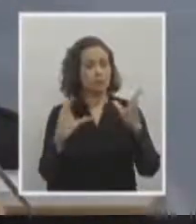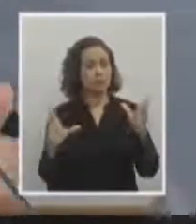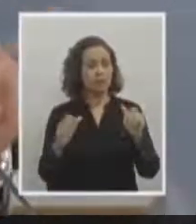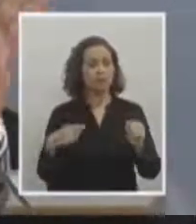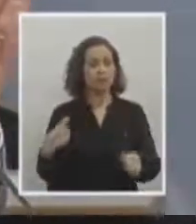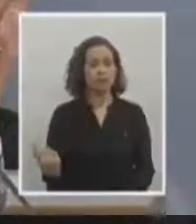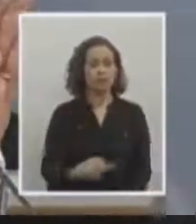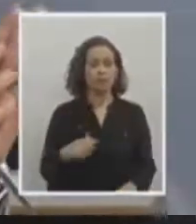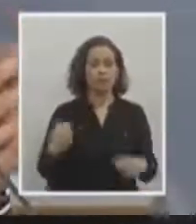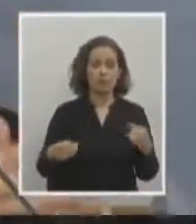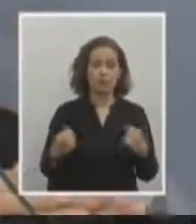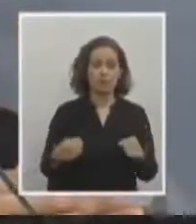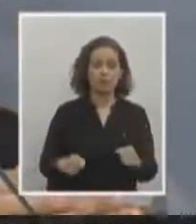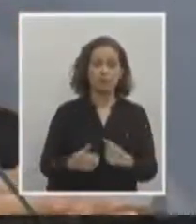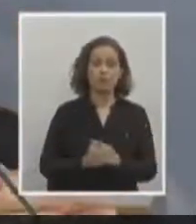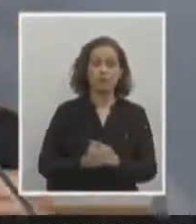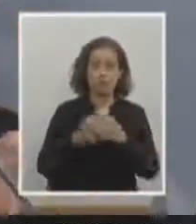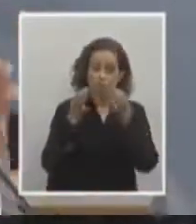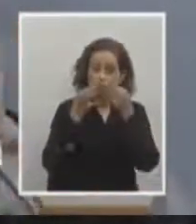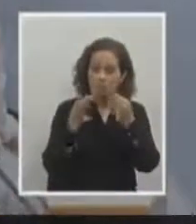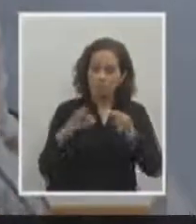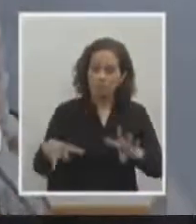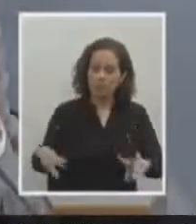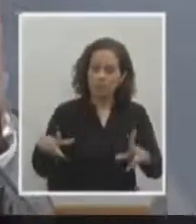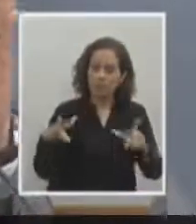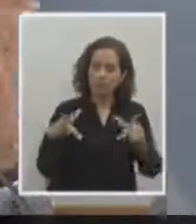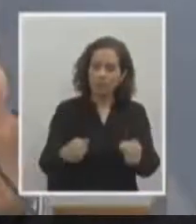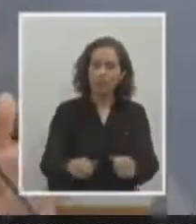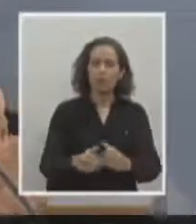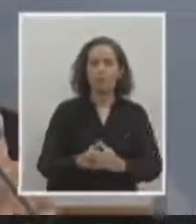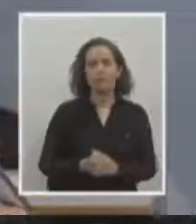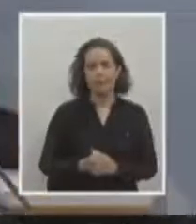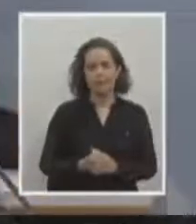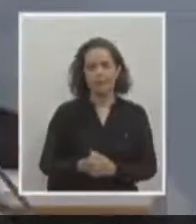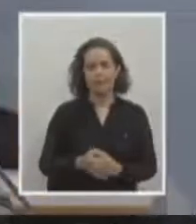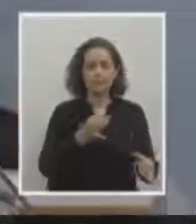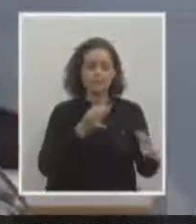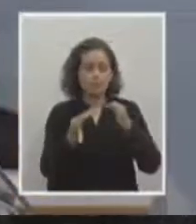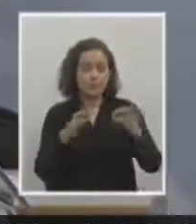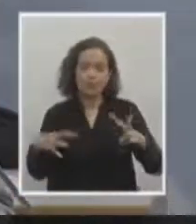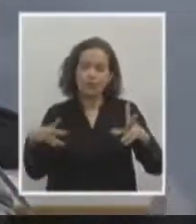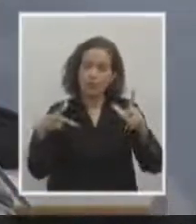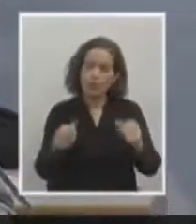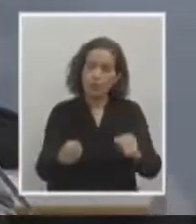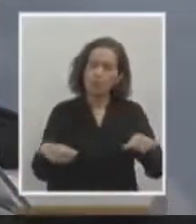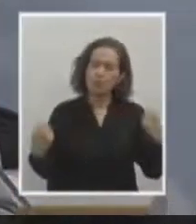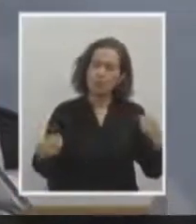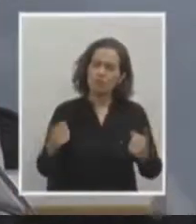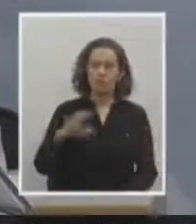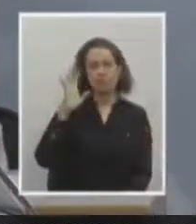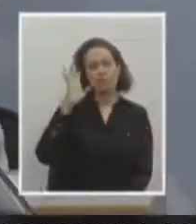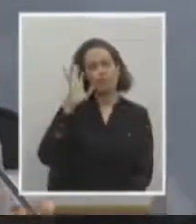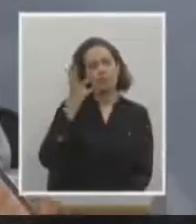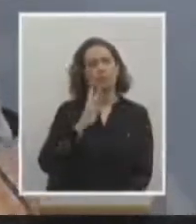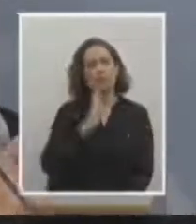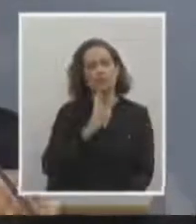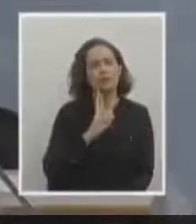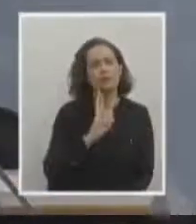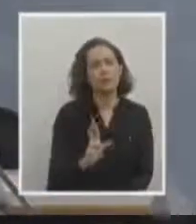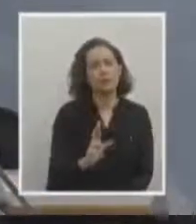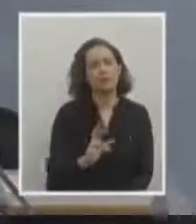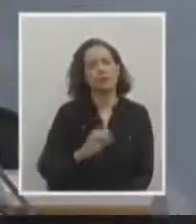temos que dar voz a todos e procurar o caminho, que seja o caminho mais curto para a